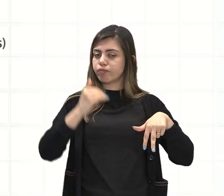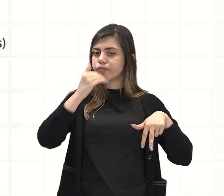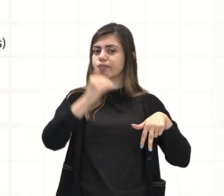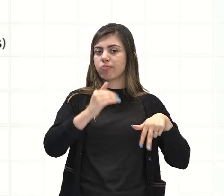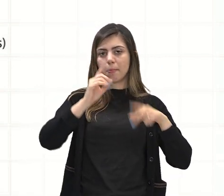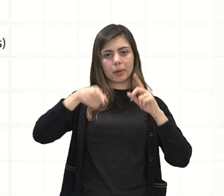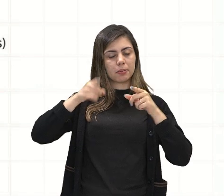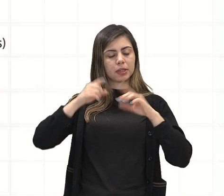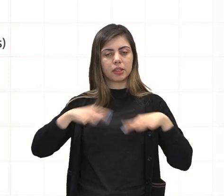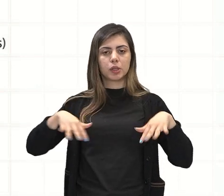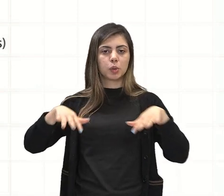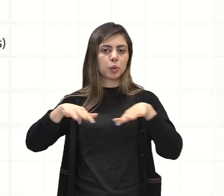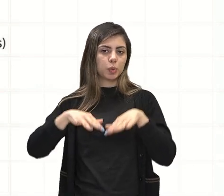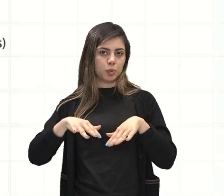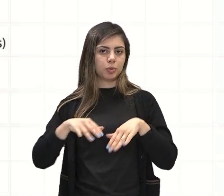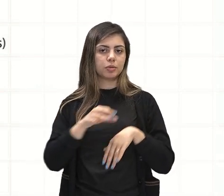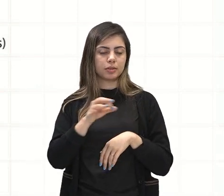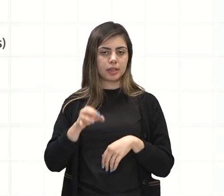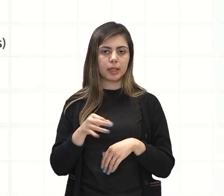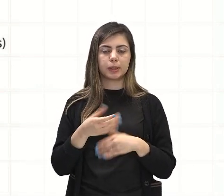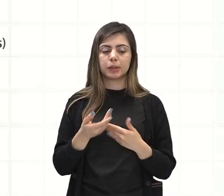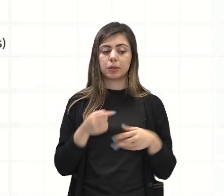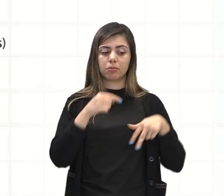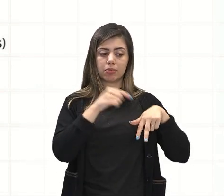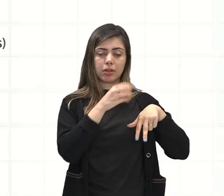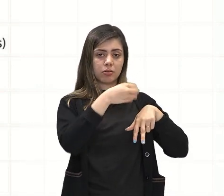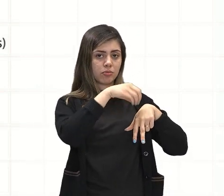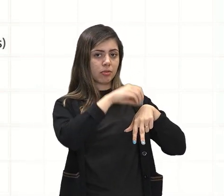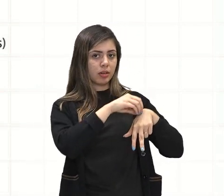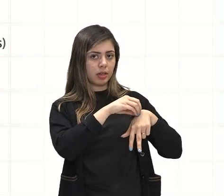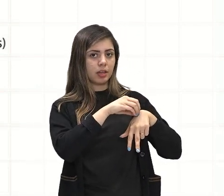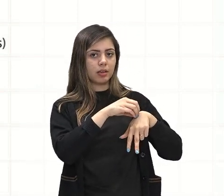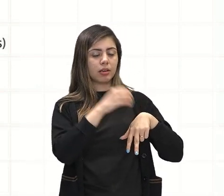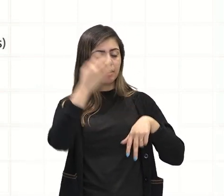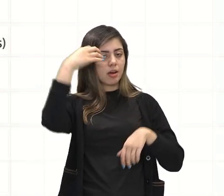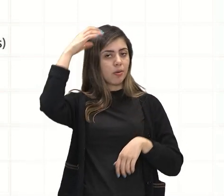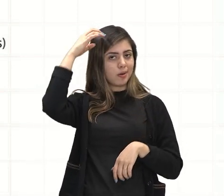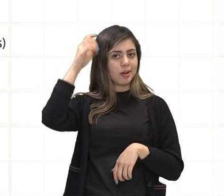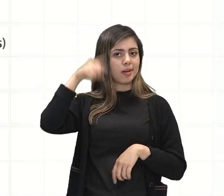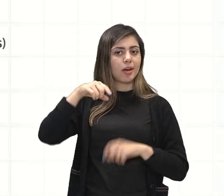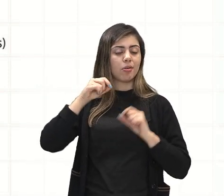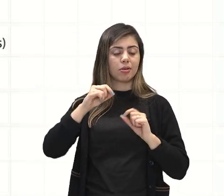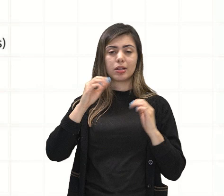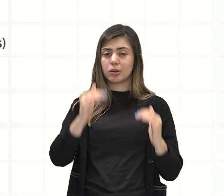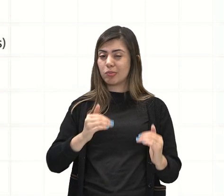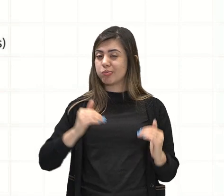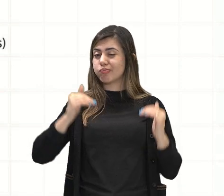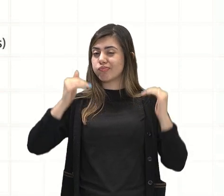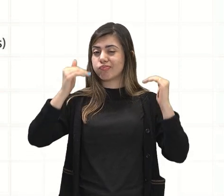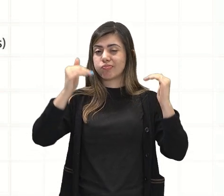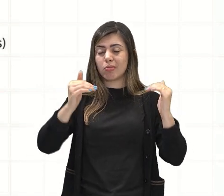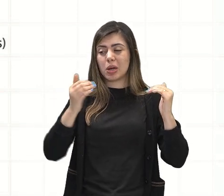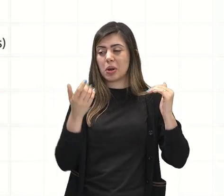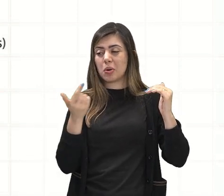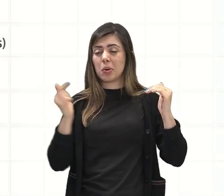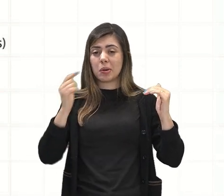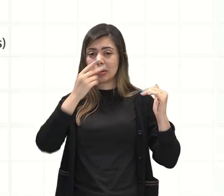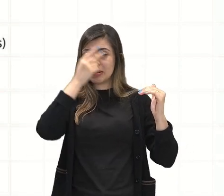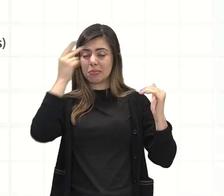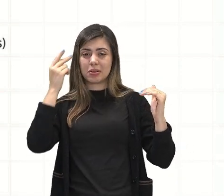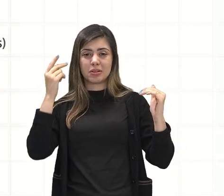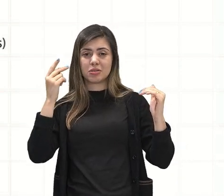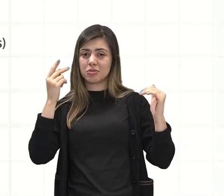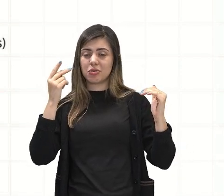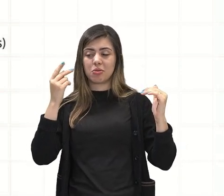absolutista, ou seja, o rei é quem governa com poderes máximos, não podendo ser jamais, como diria o